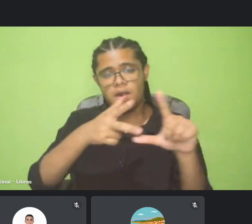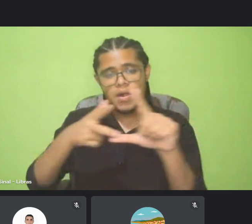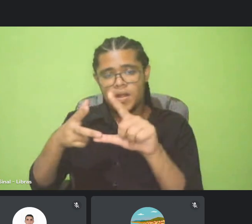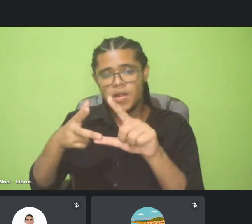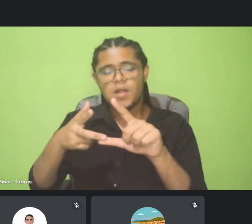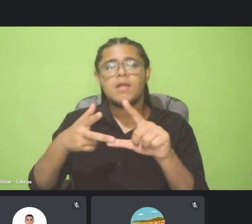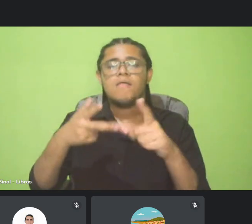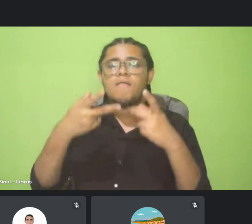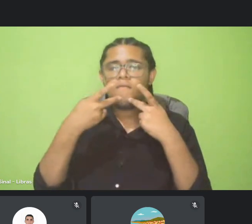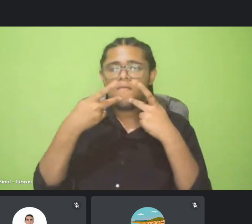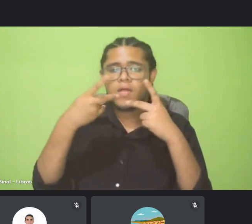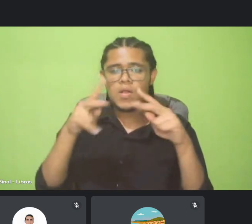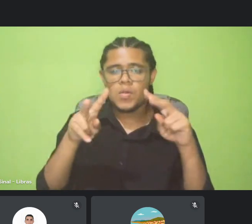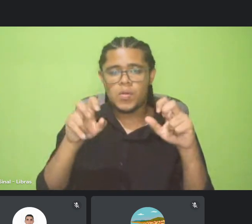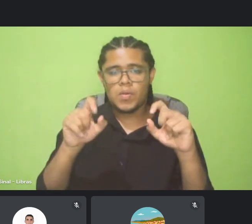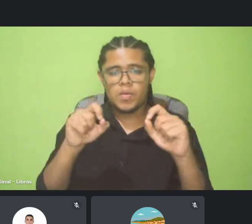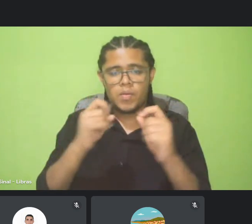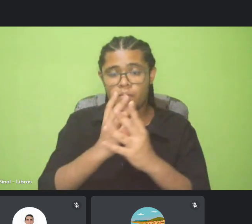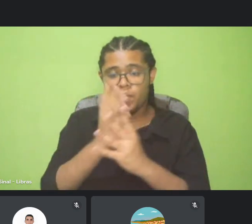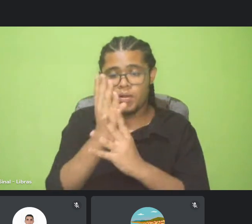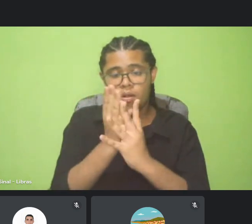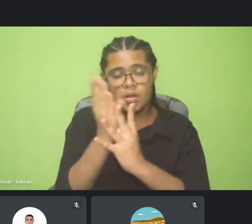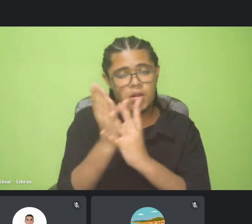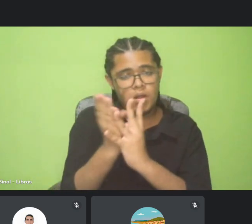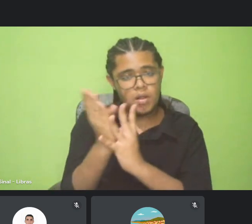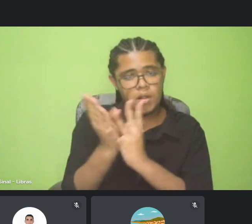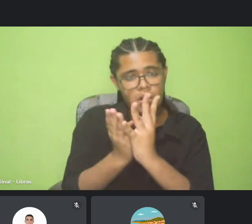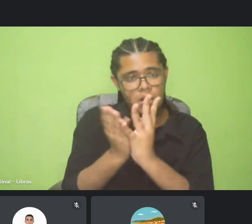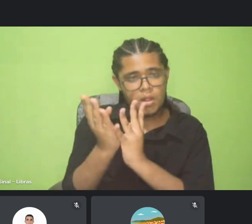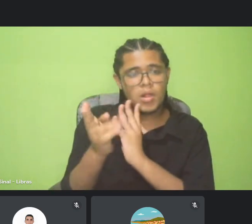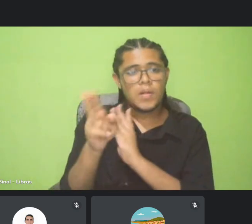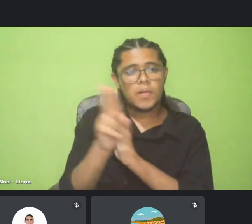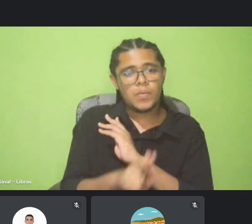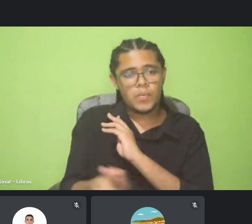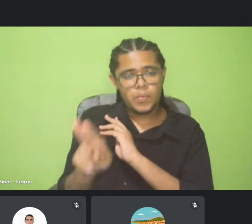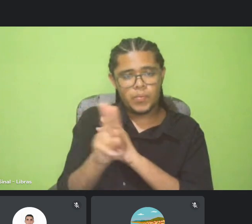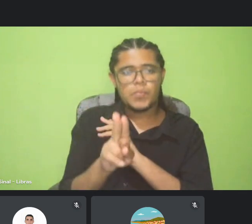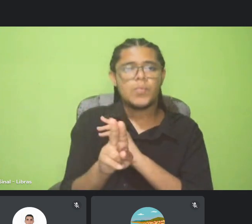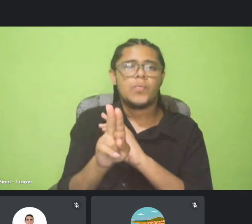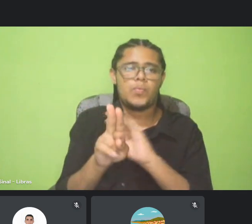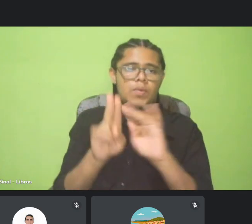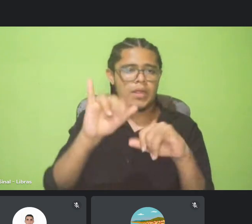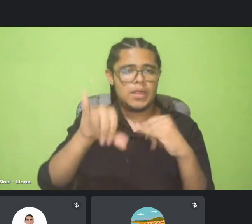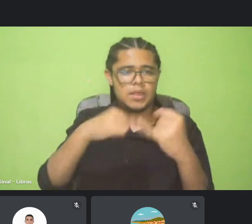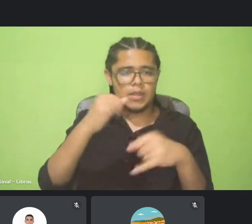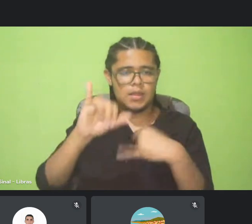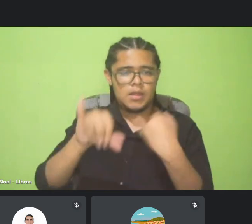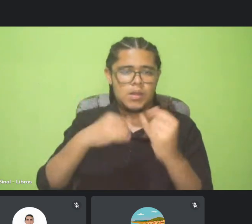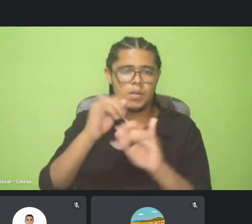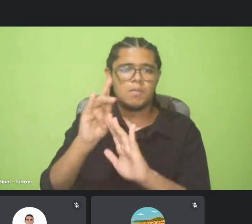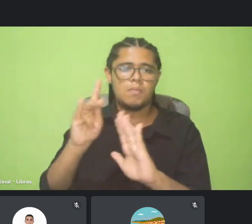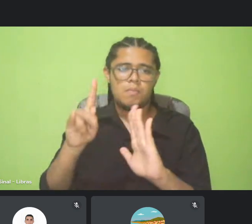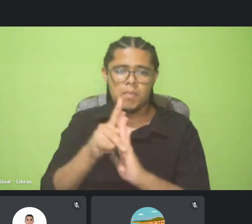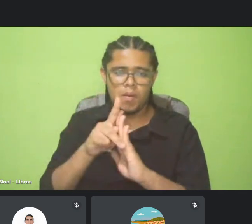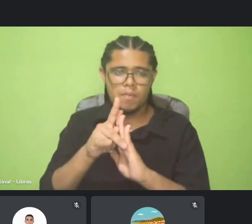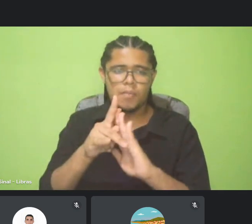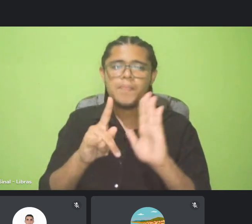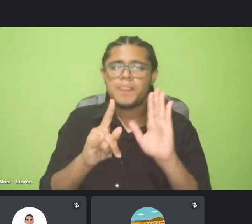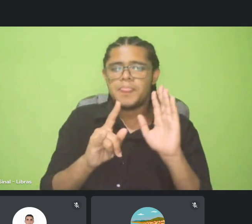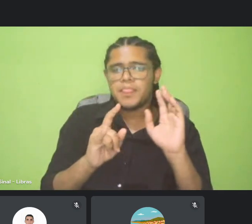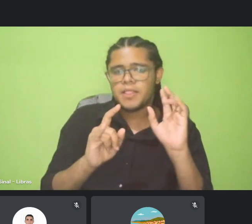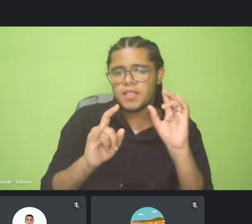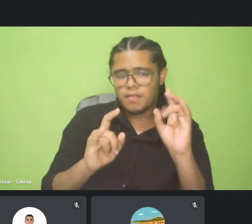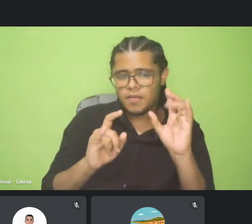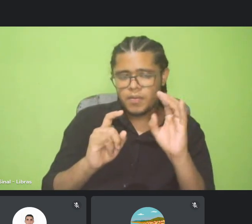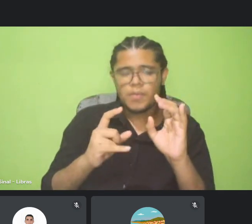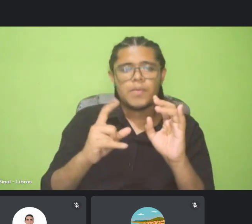principais do uso da cannabis, que é o medicinal, industrial, recreativo e religioso. eu faço parte do Santo